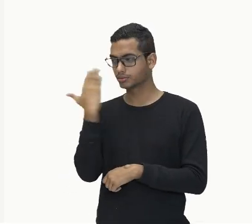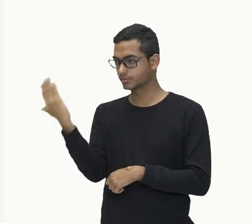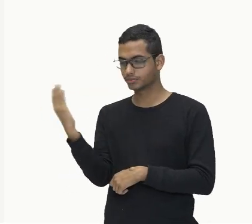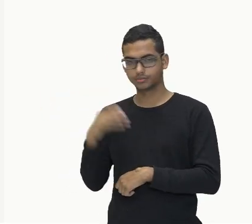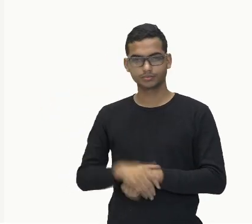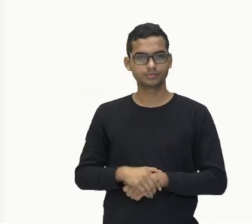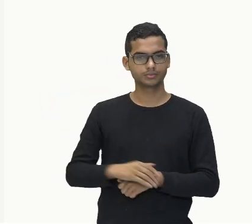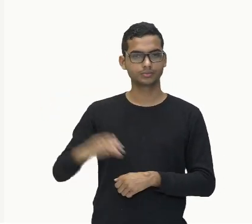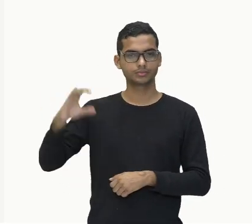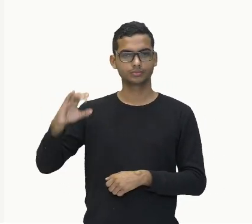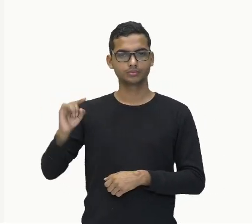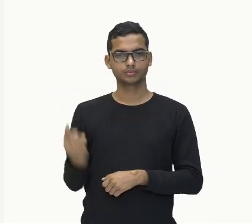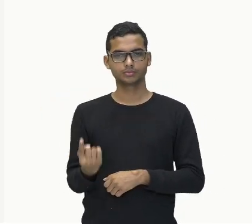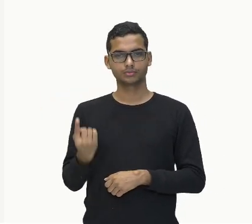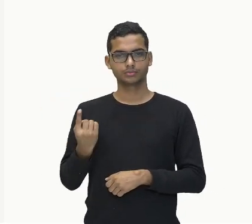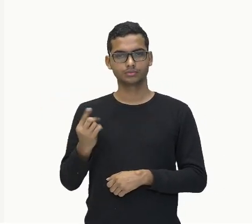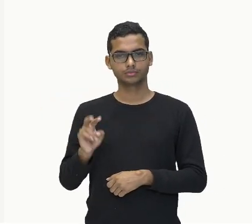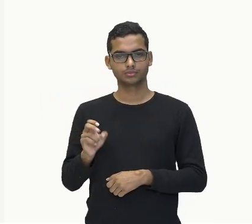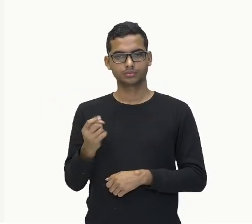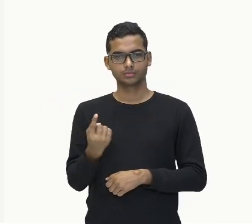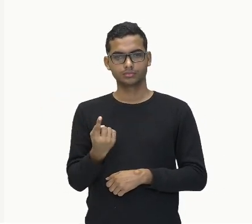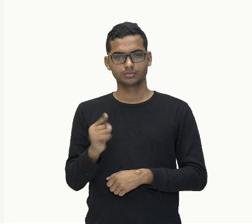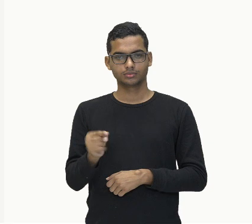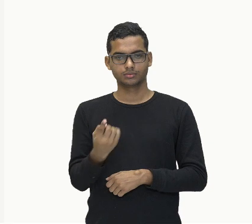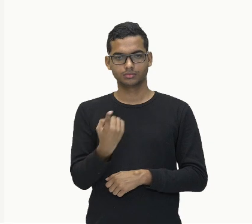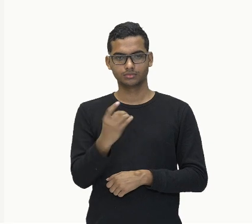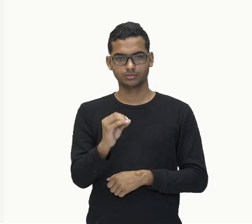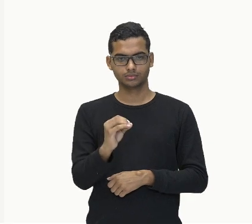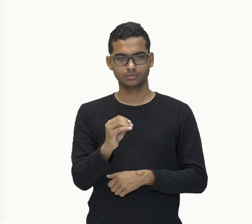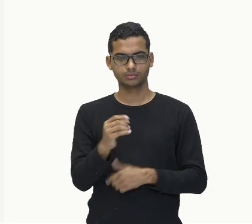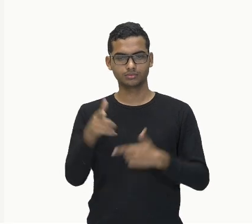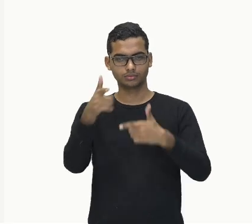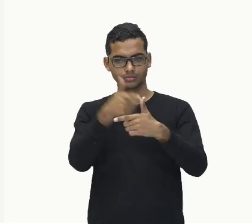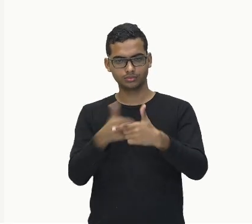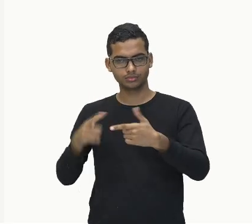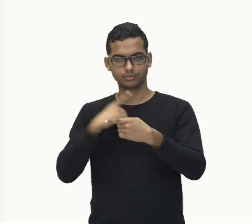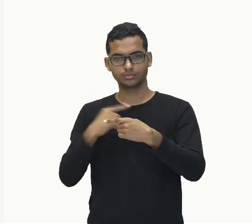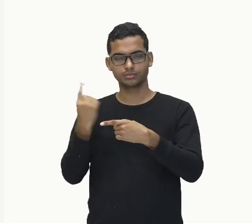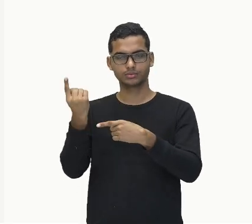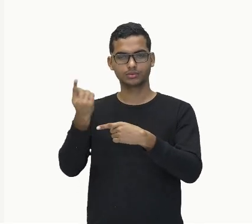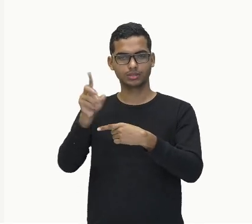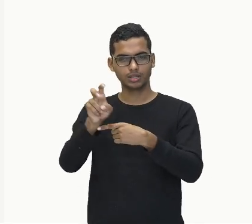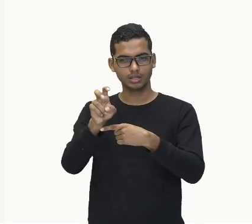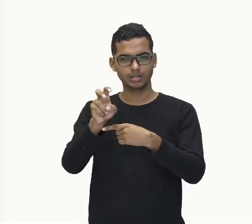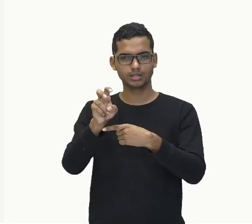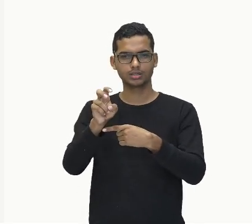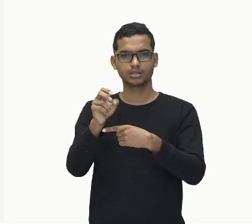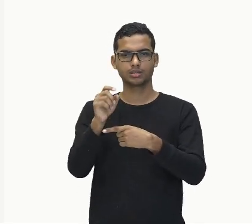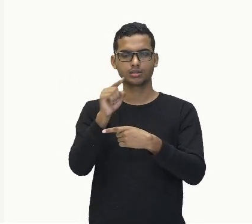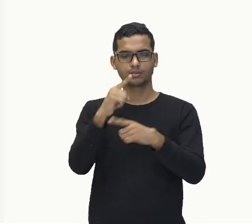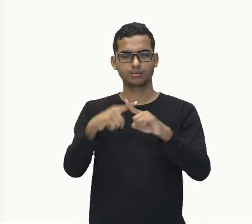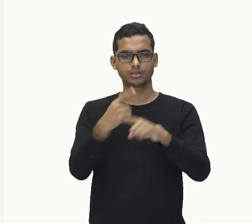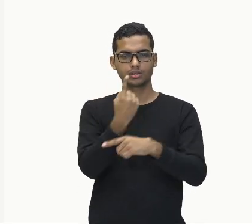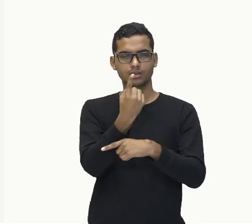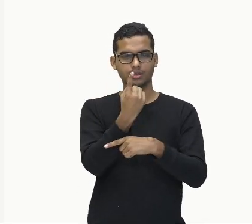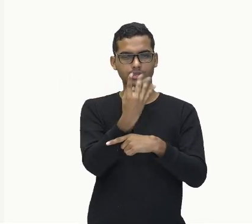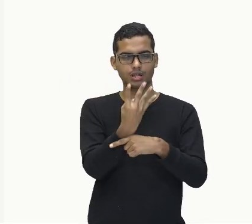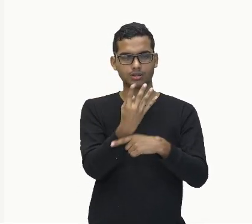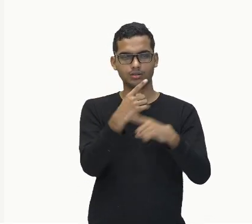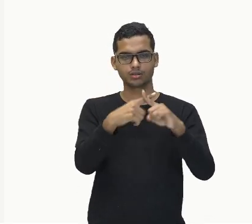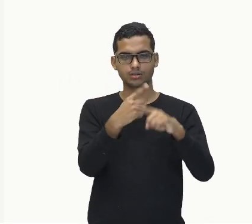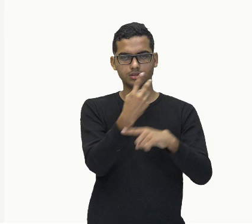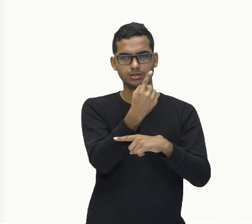12 vezes 11. No numerador, a gente cancelou aqui o 10 fatorial com 10 fatorial e ficou 5 vezes